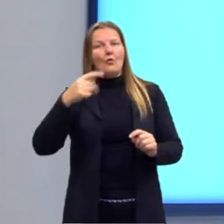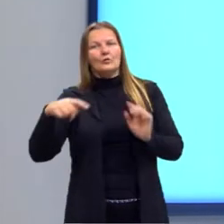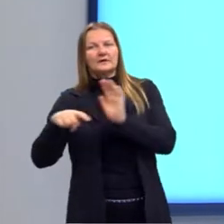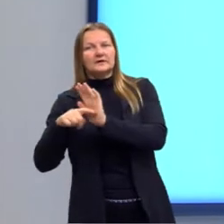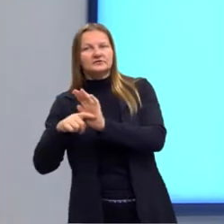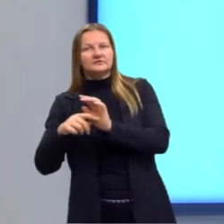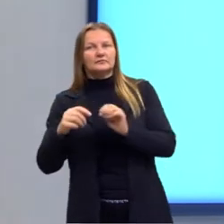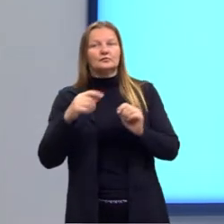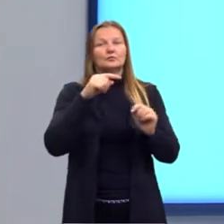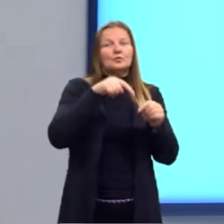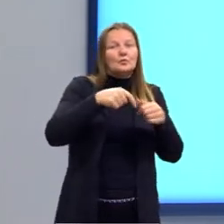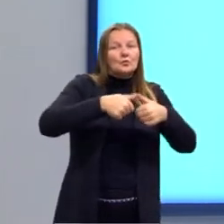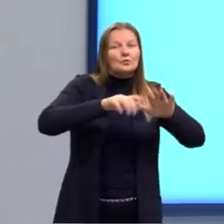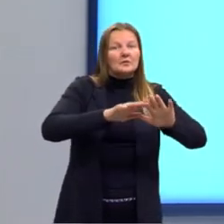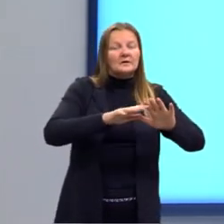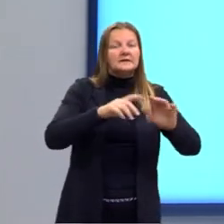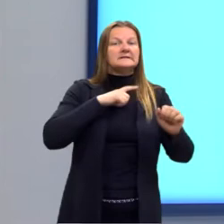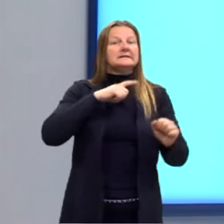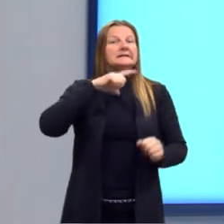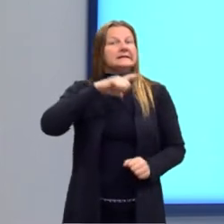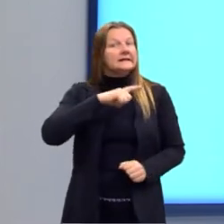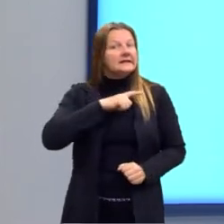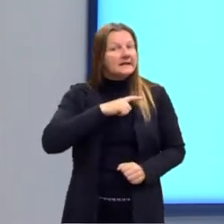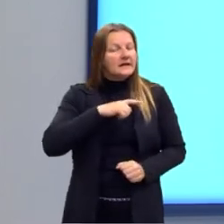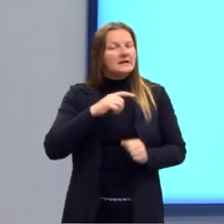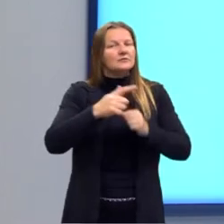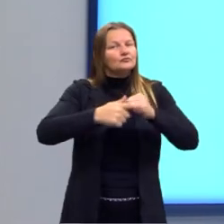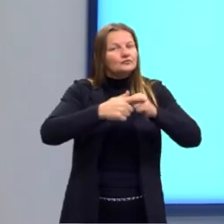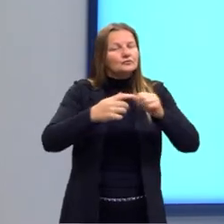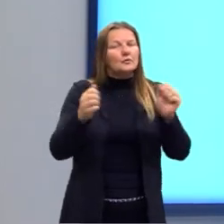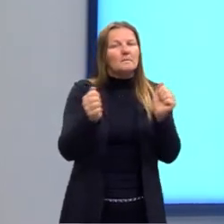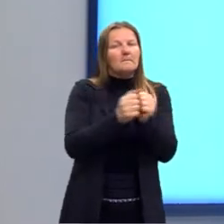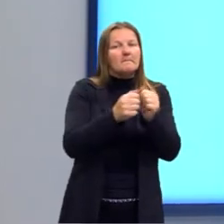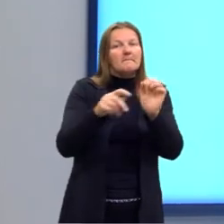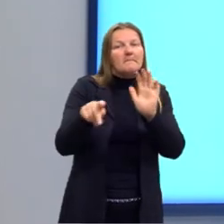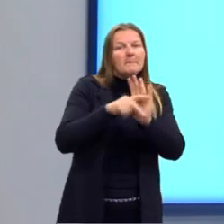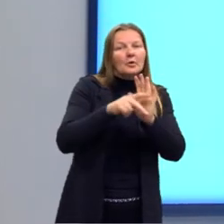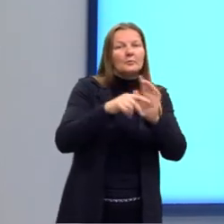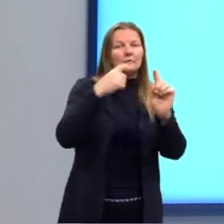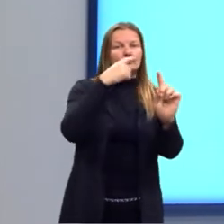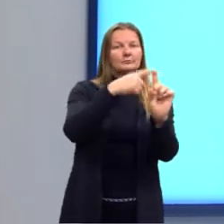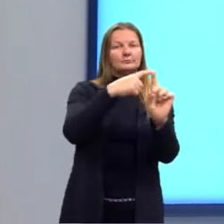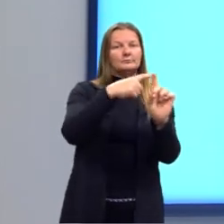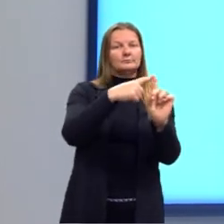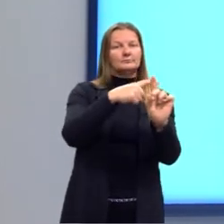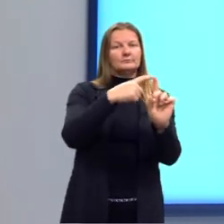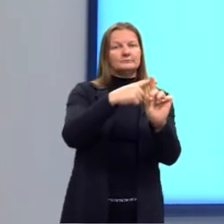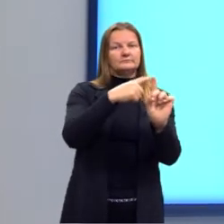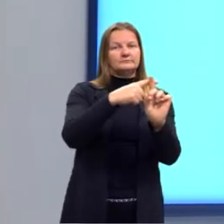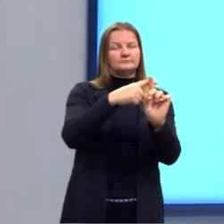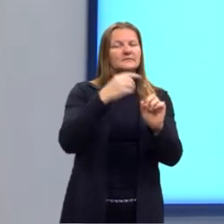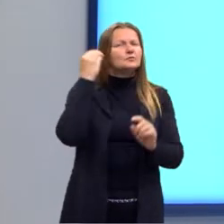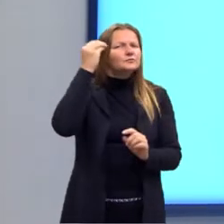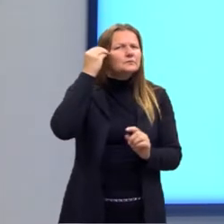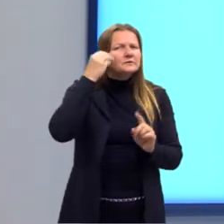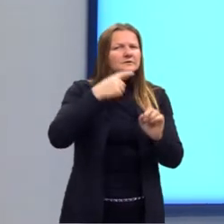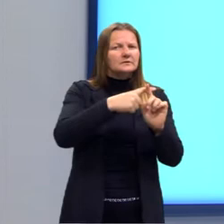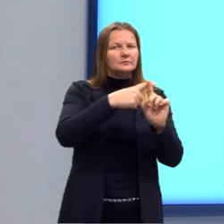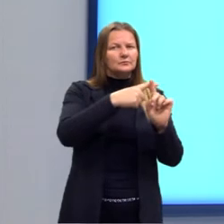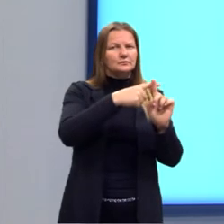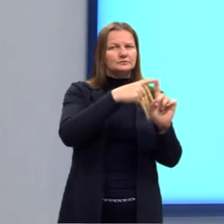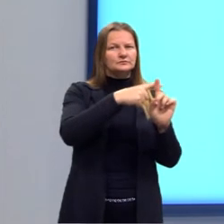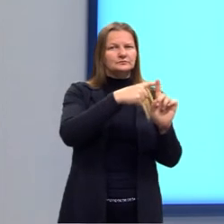tá então quando o aglutinação aqui quando ouve aglutinação no caso da experiência então